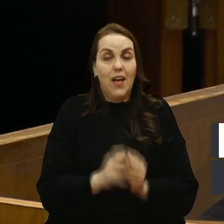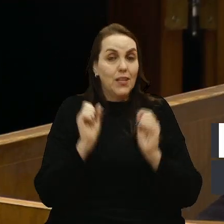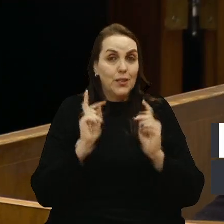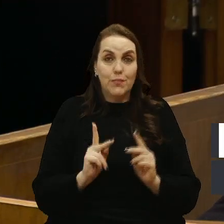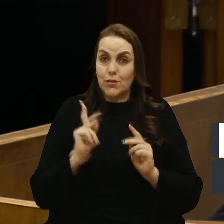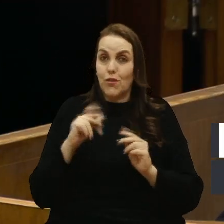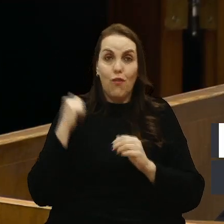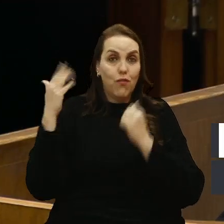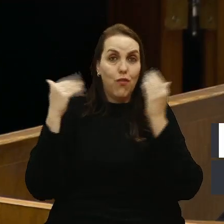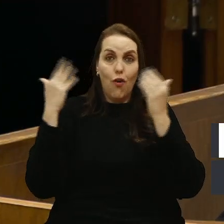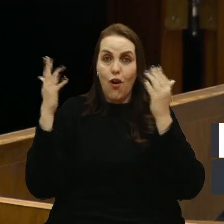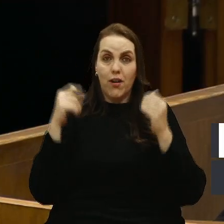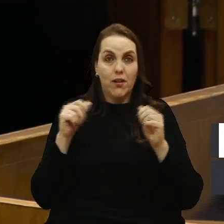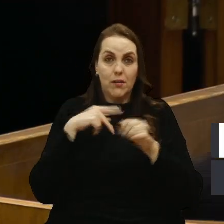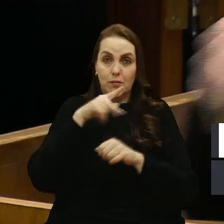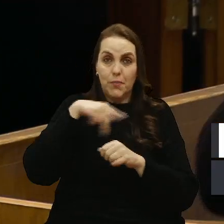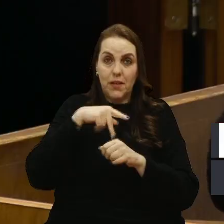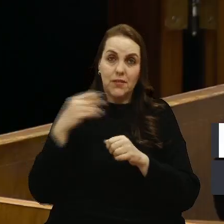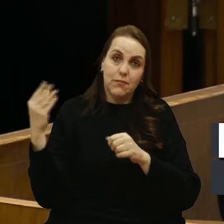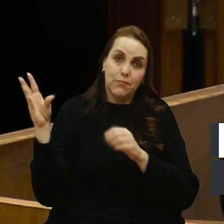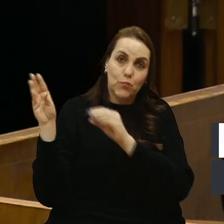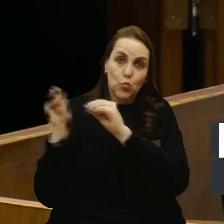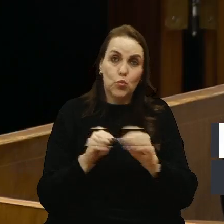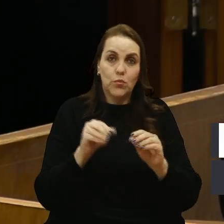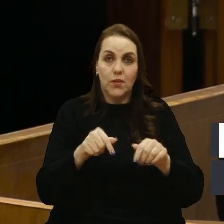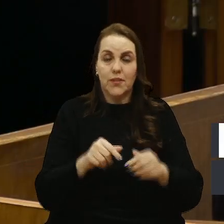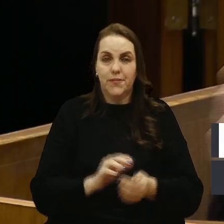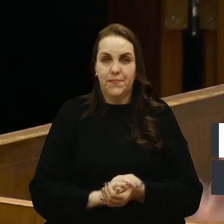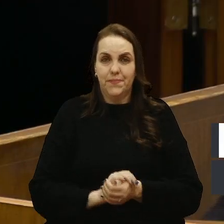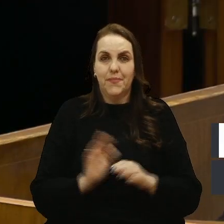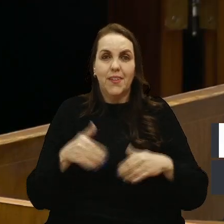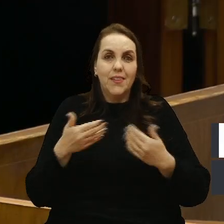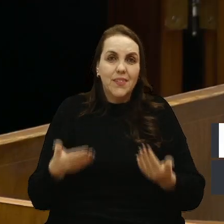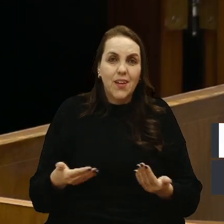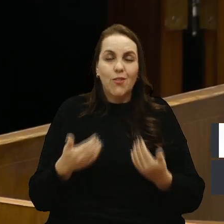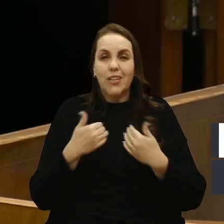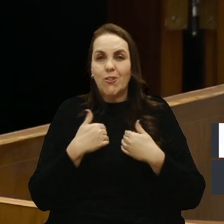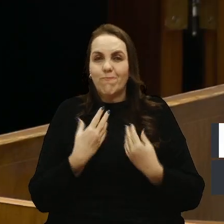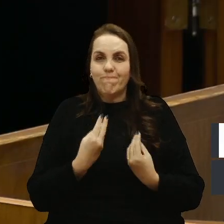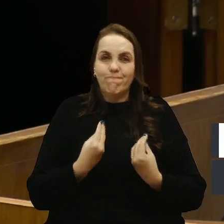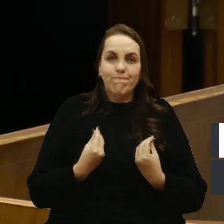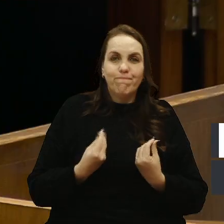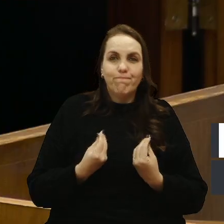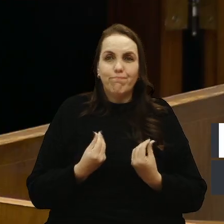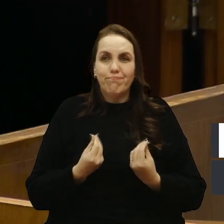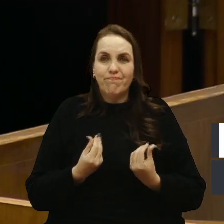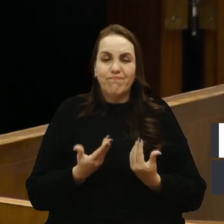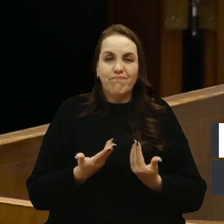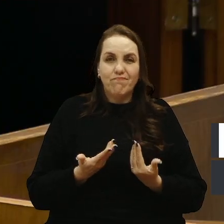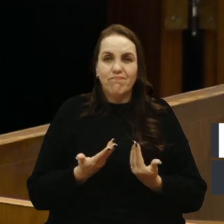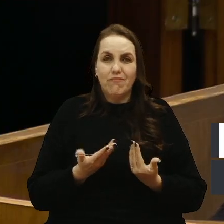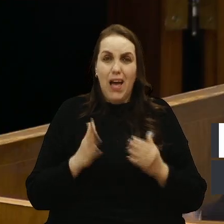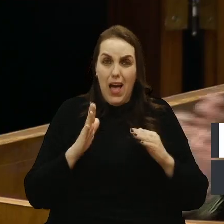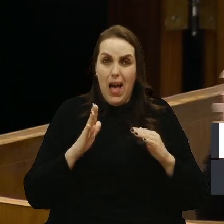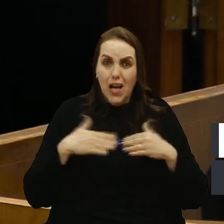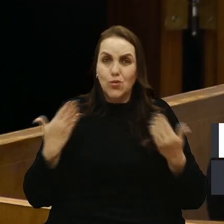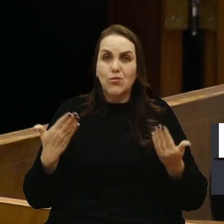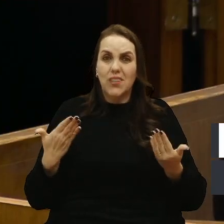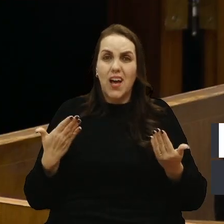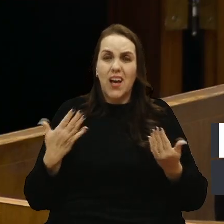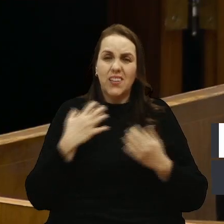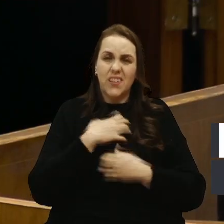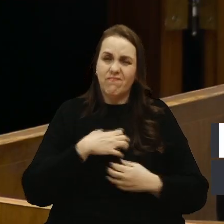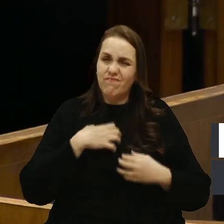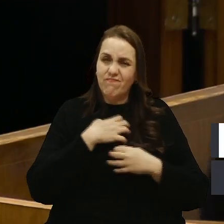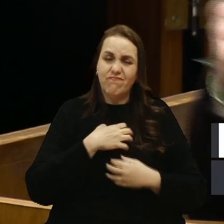que vieram de fora. E aí eu fico um pouco assustada e até chateada,